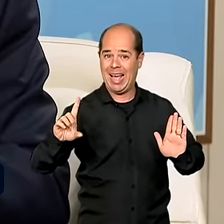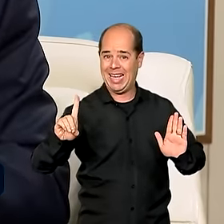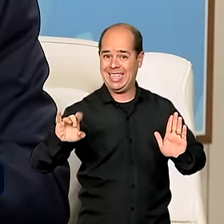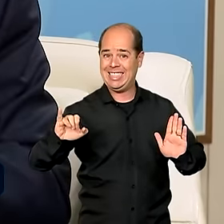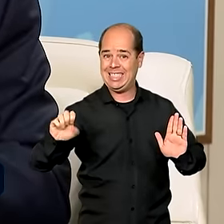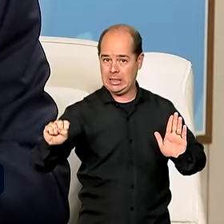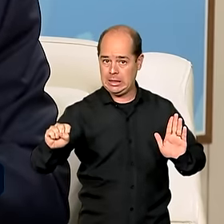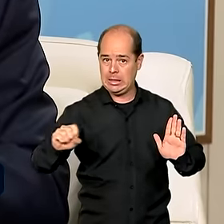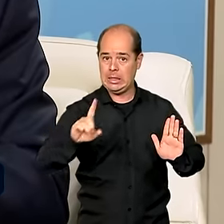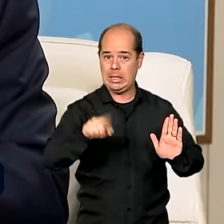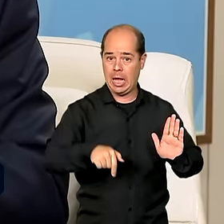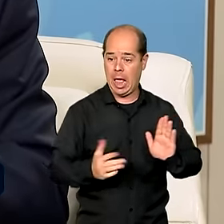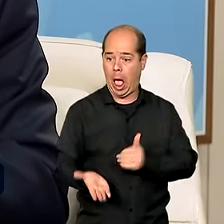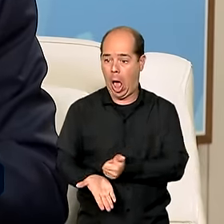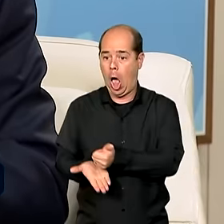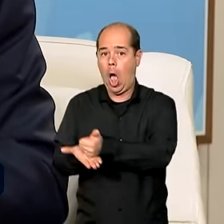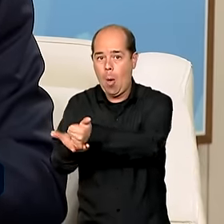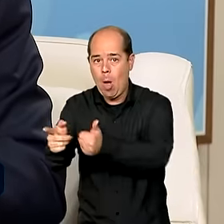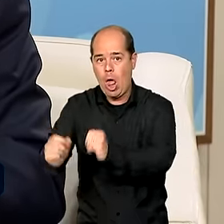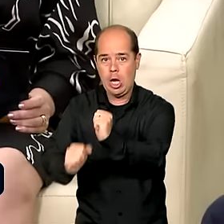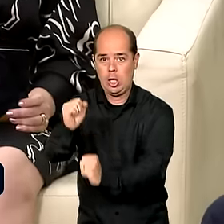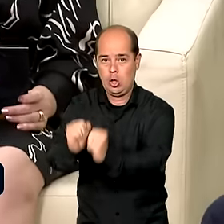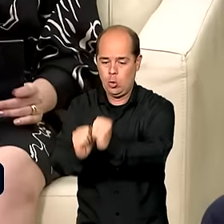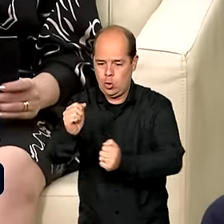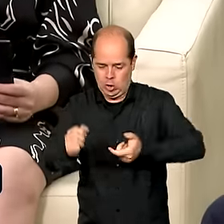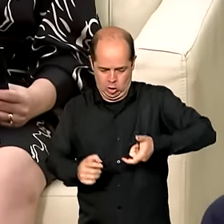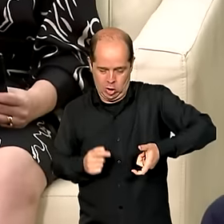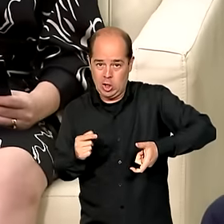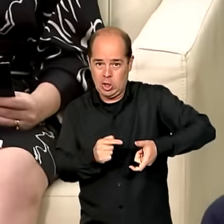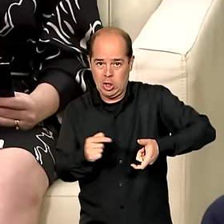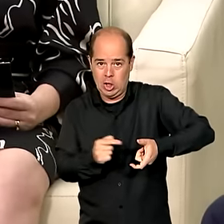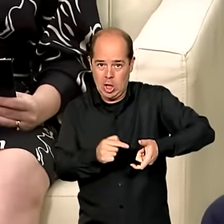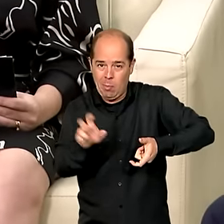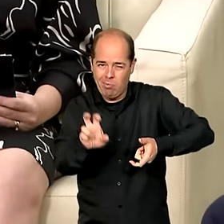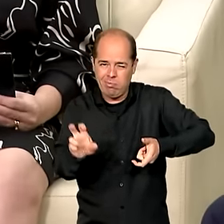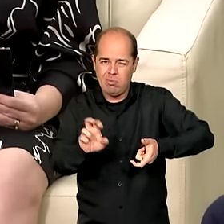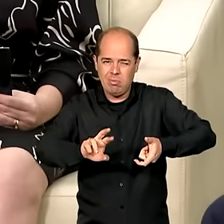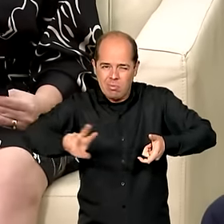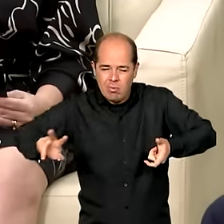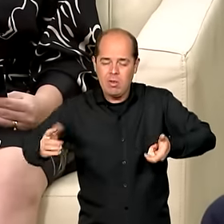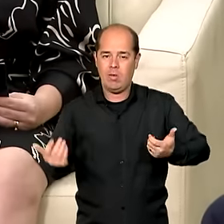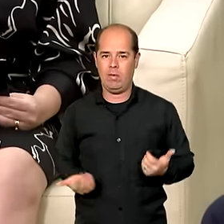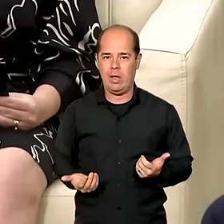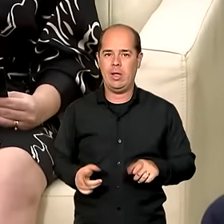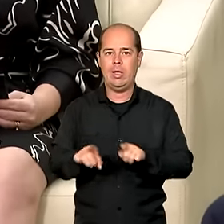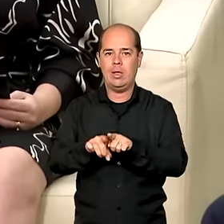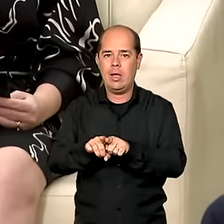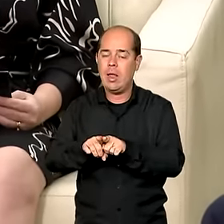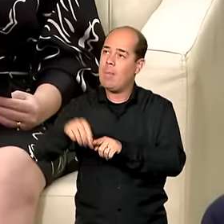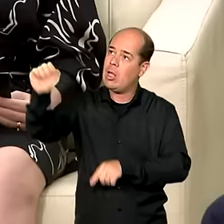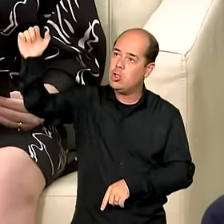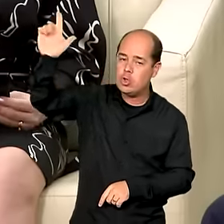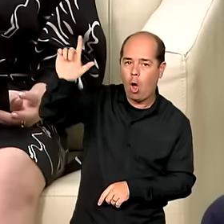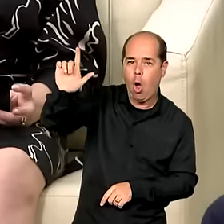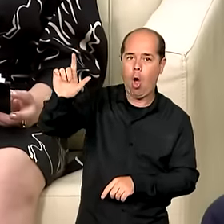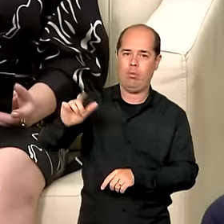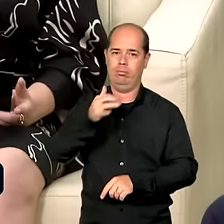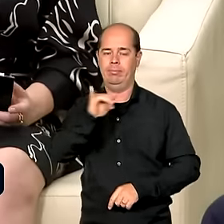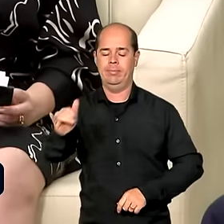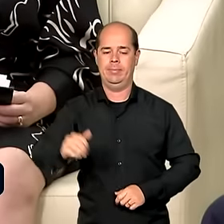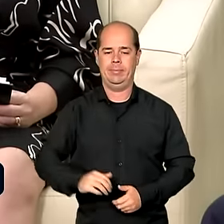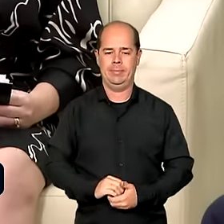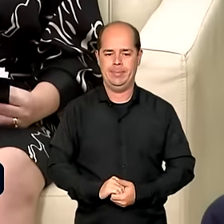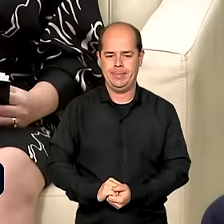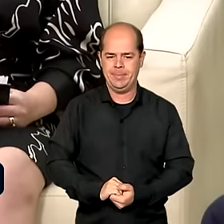semicondutores e energias renováveis esse tema da transição energética Tem marcado os discursos do governo e também os